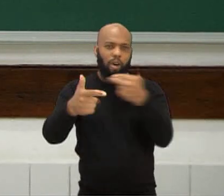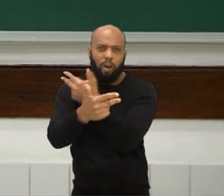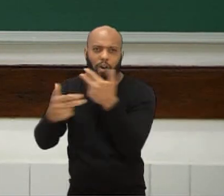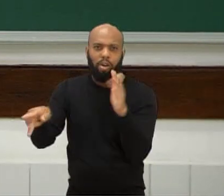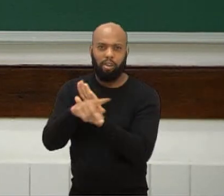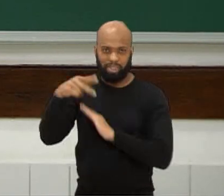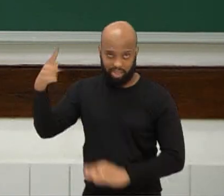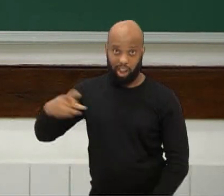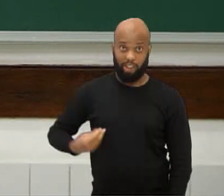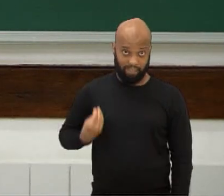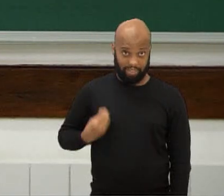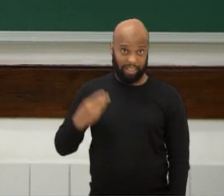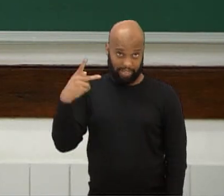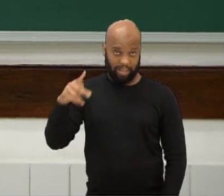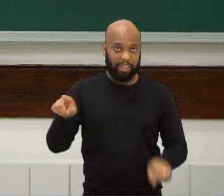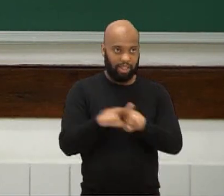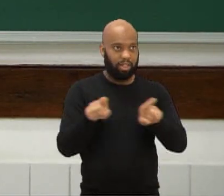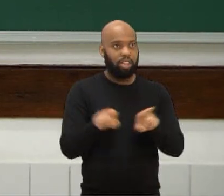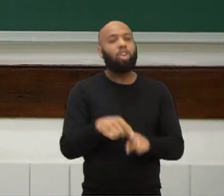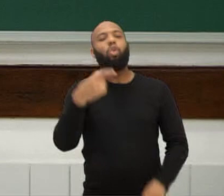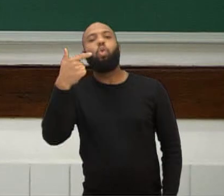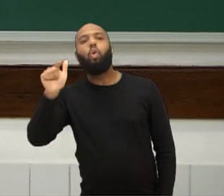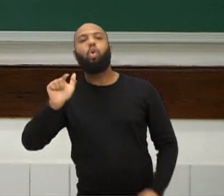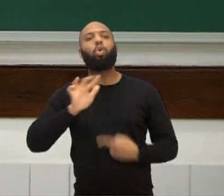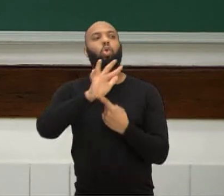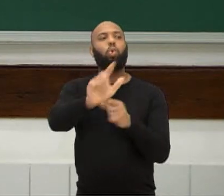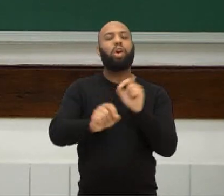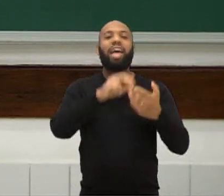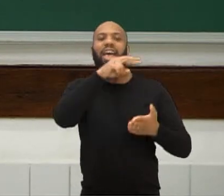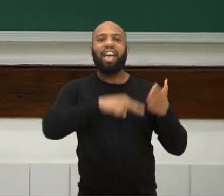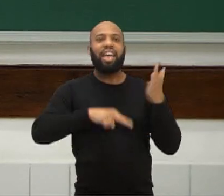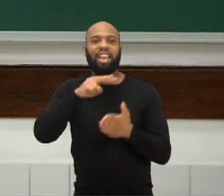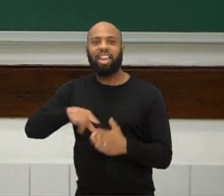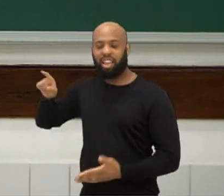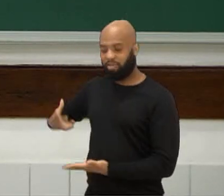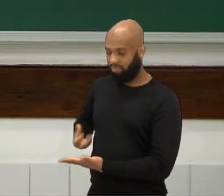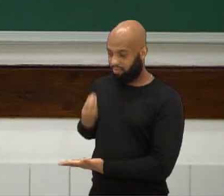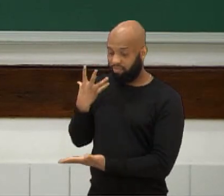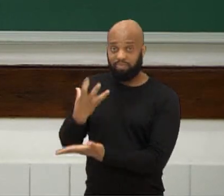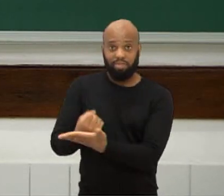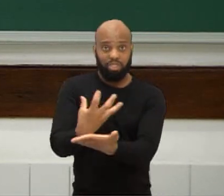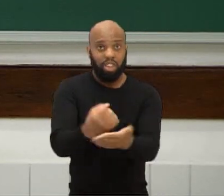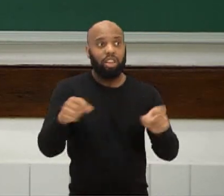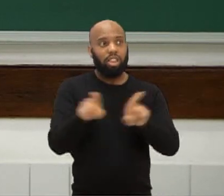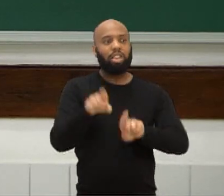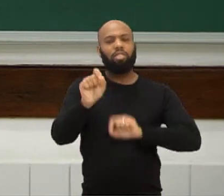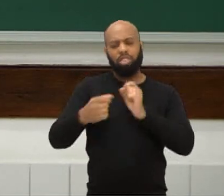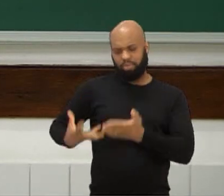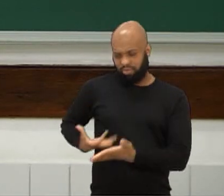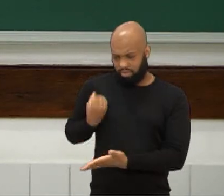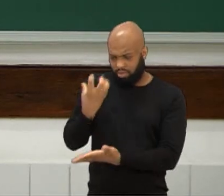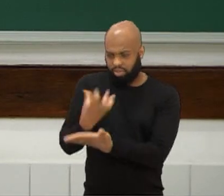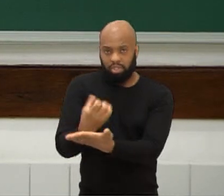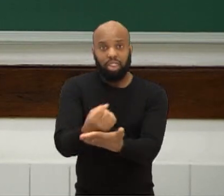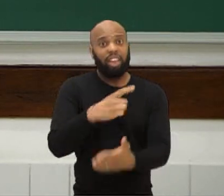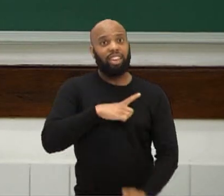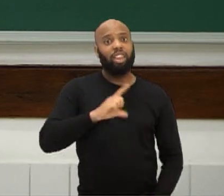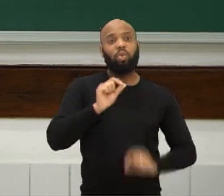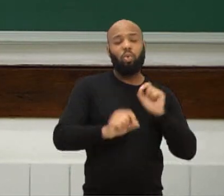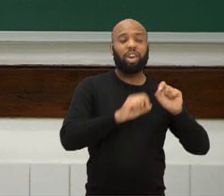a casa em que ela viveu. Outra dica que eu dou é a leitura desta biografia, que é uma biografia que